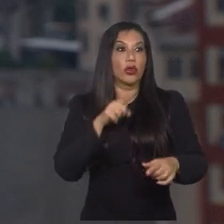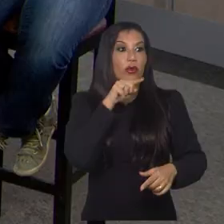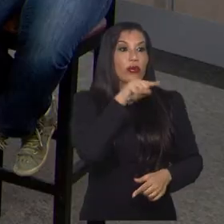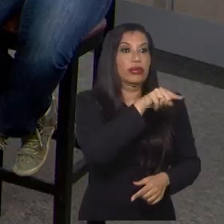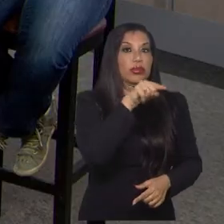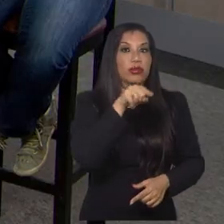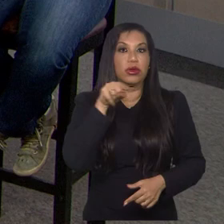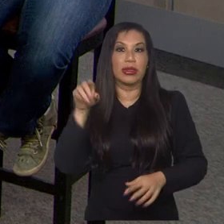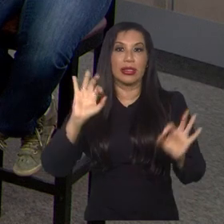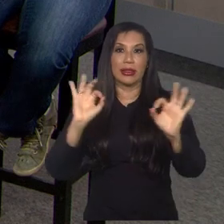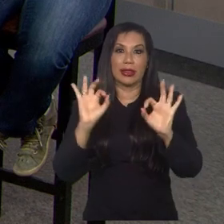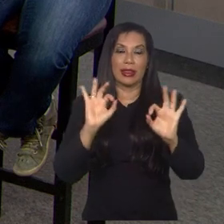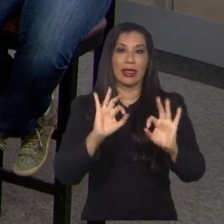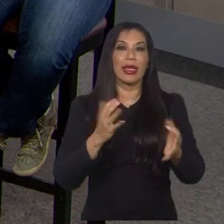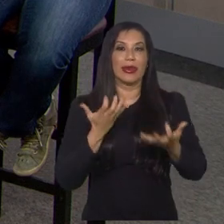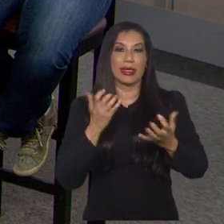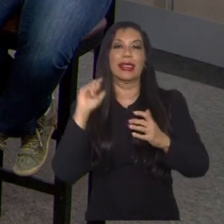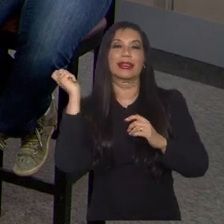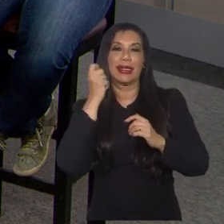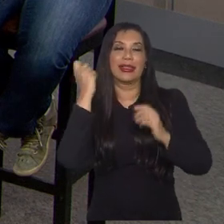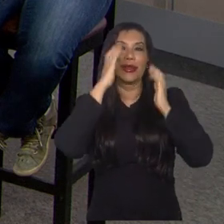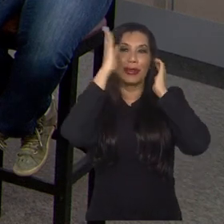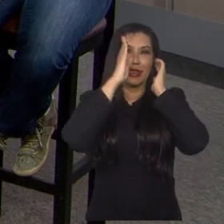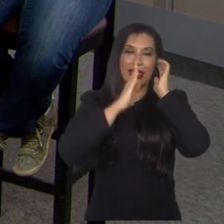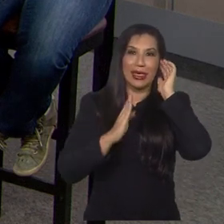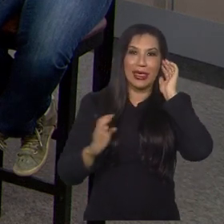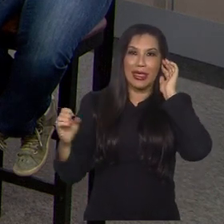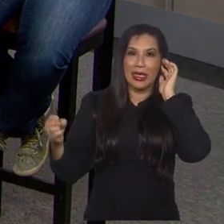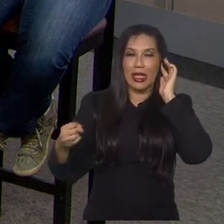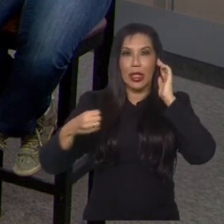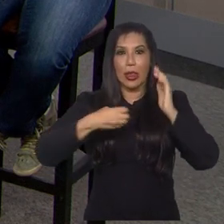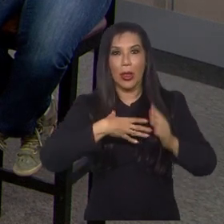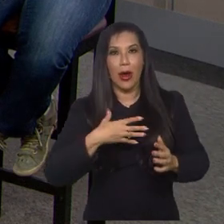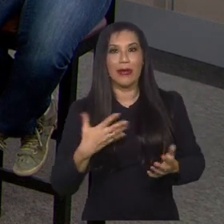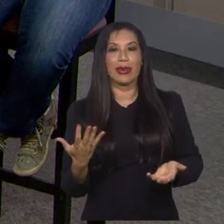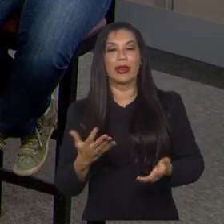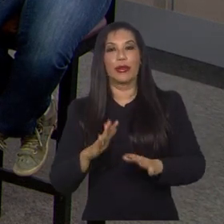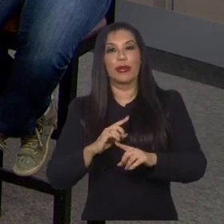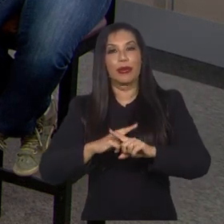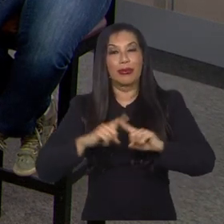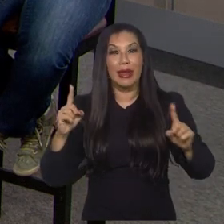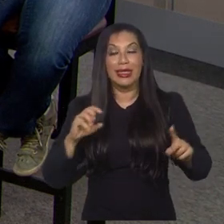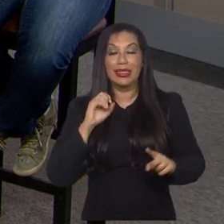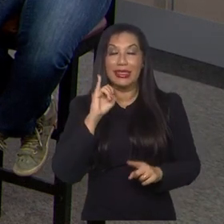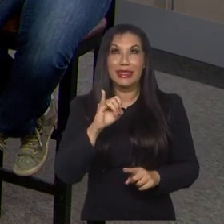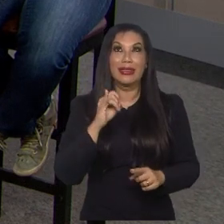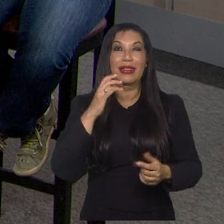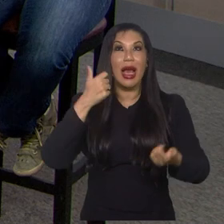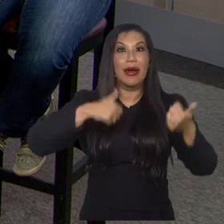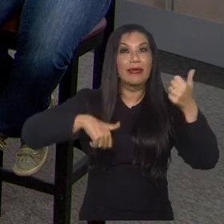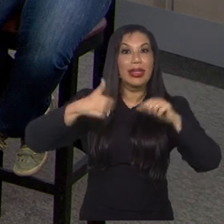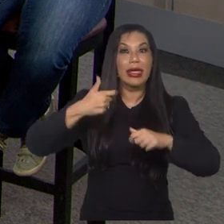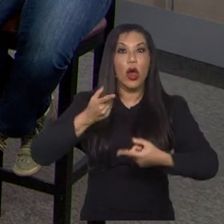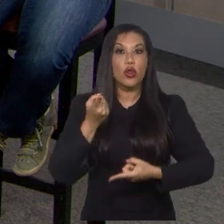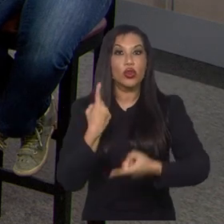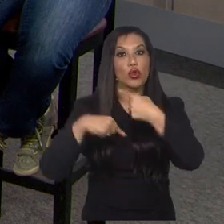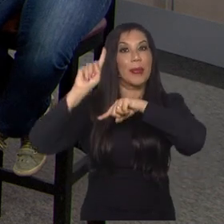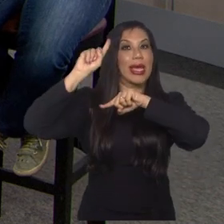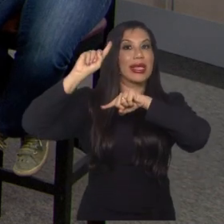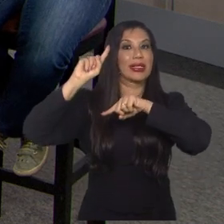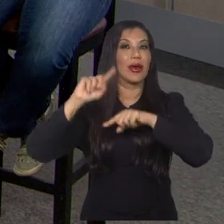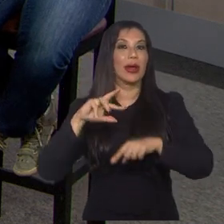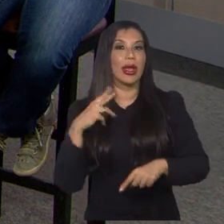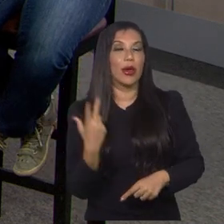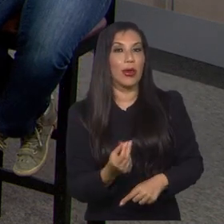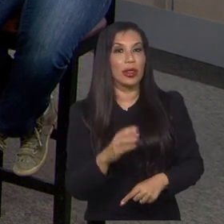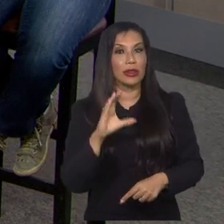ninguém. Gostaria muito que fosse a seleção brasileira, essa nova questão. Mas se a gente for levar em termos de superação, eu acho que pode ser